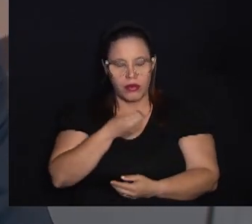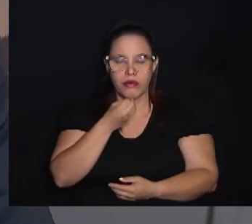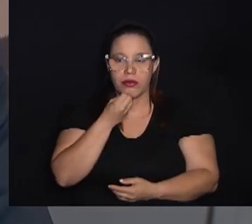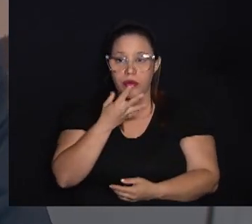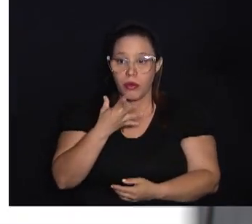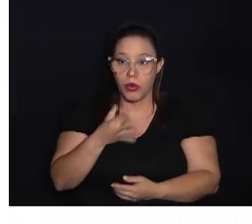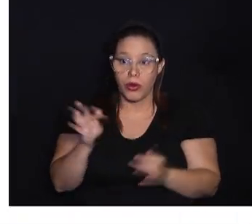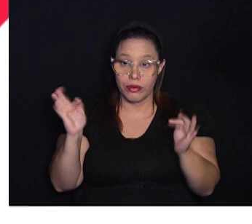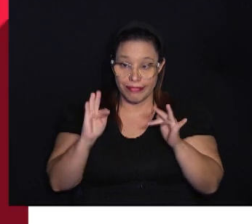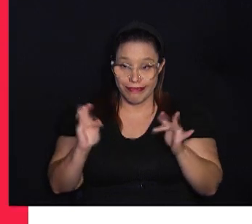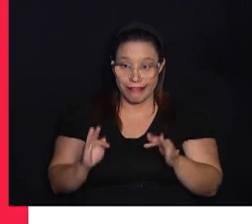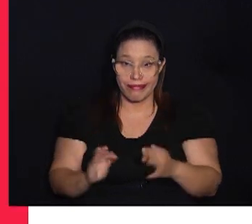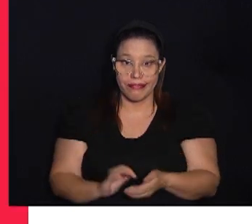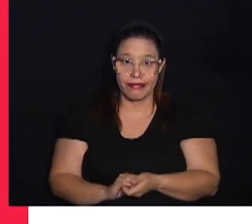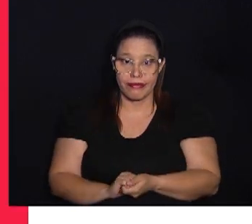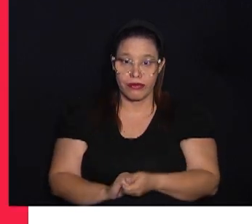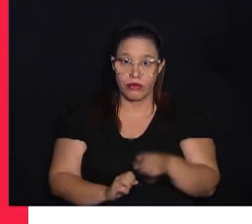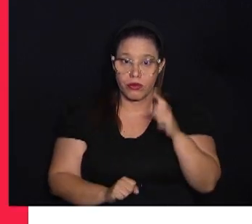e feliz.